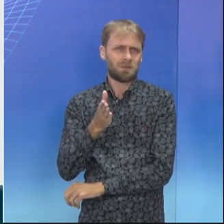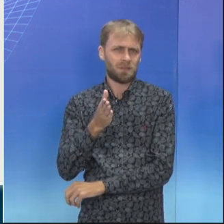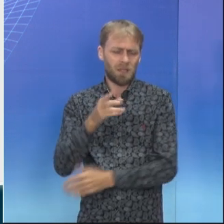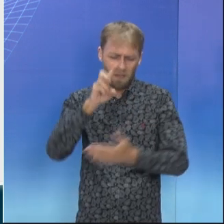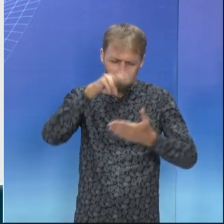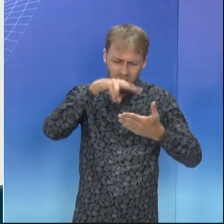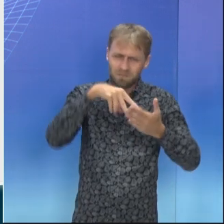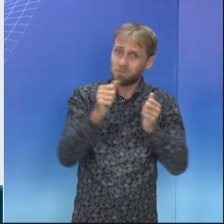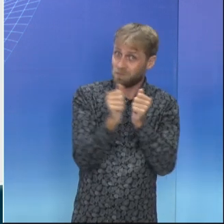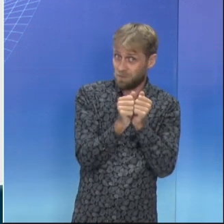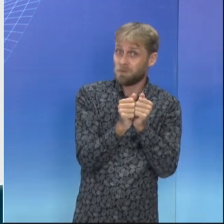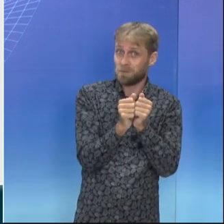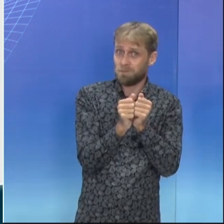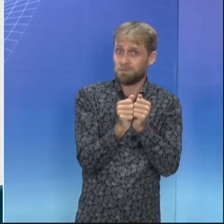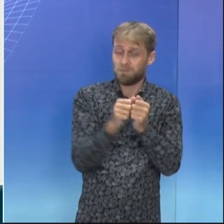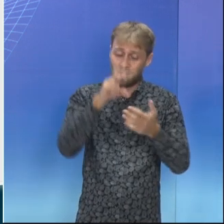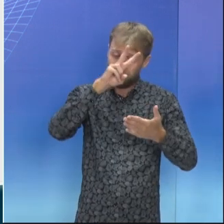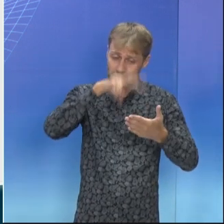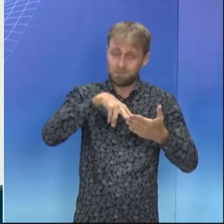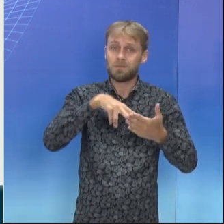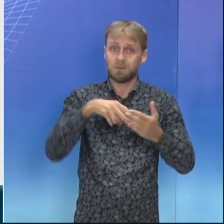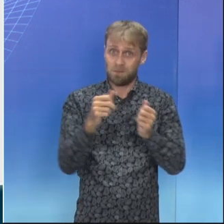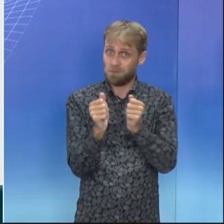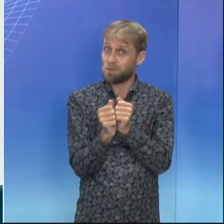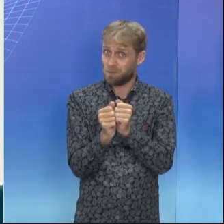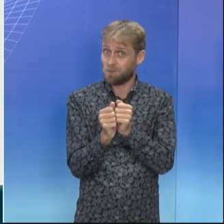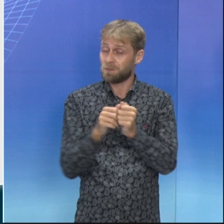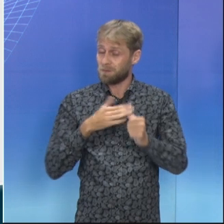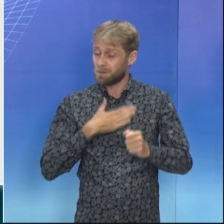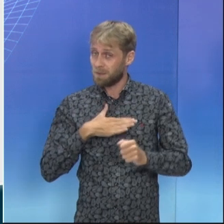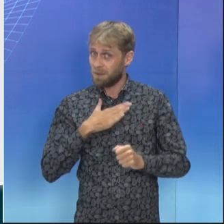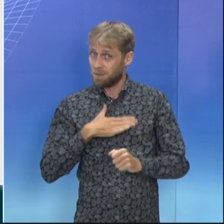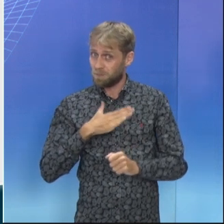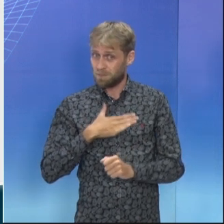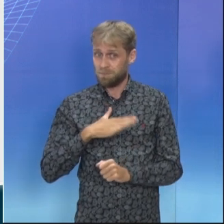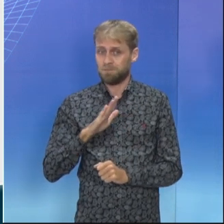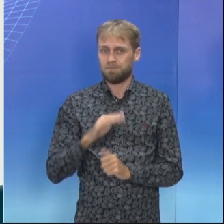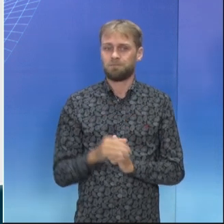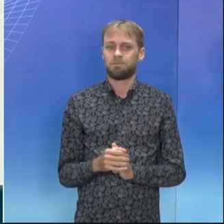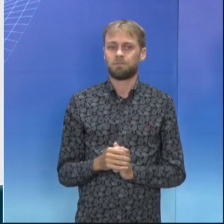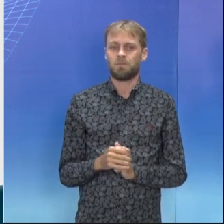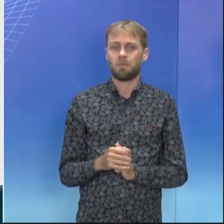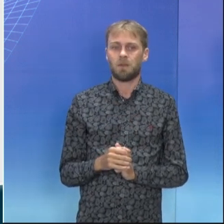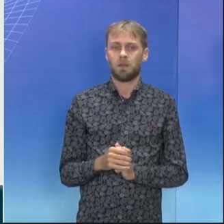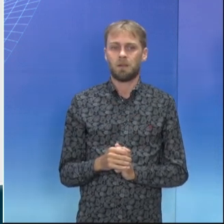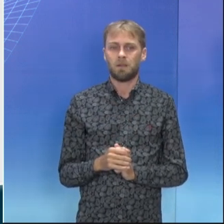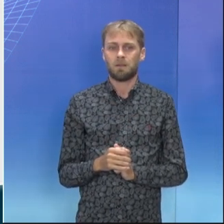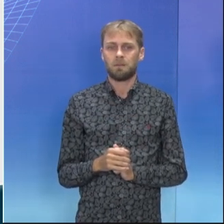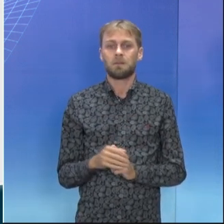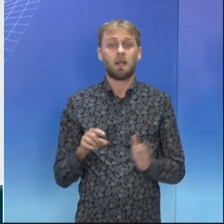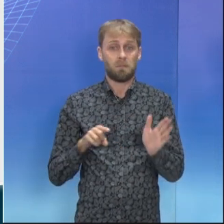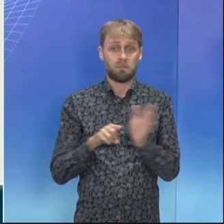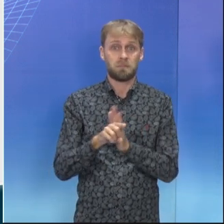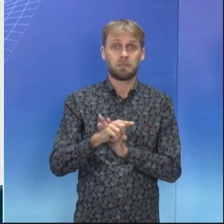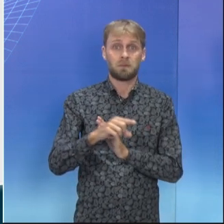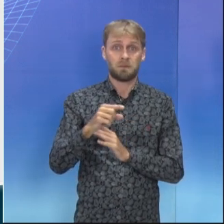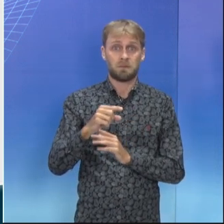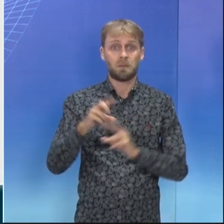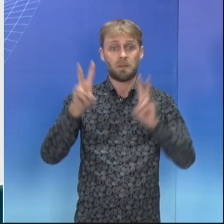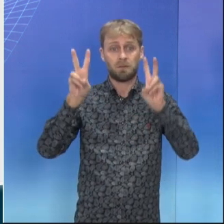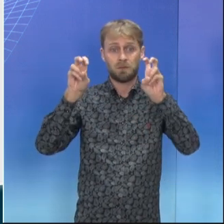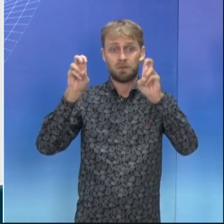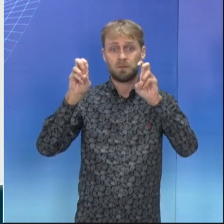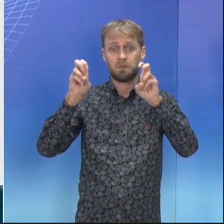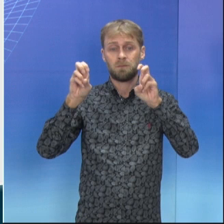esse material? Então, segue comigo aí, tá? Eu vou ler devagar para a gente começar a compreender. Essa questão